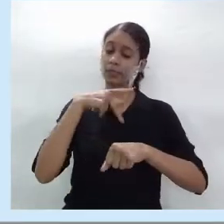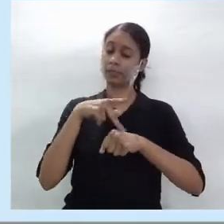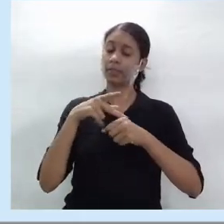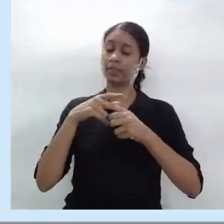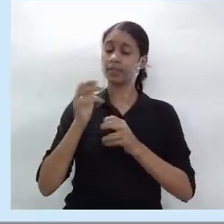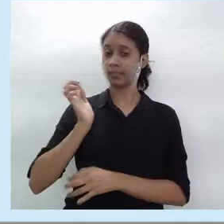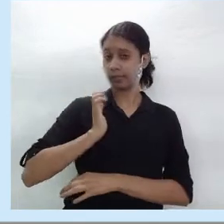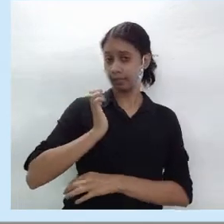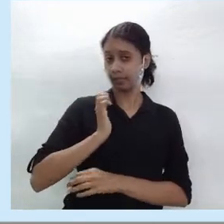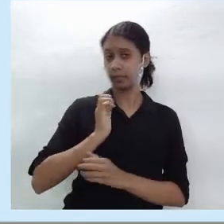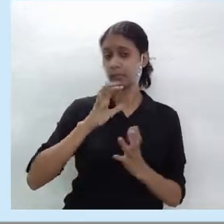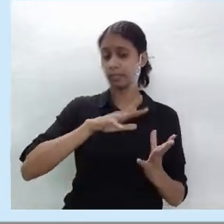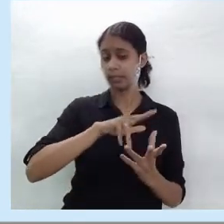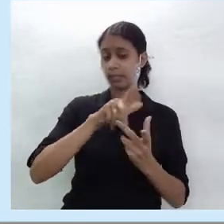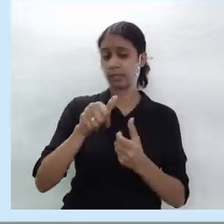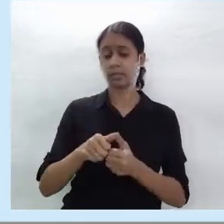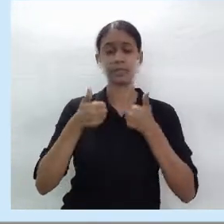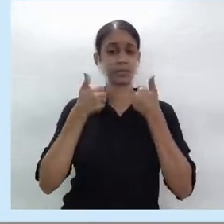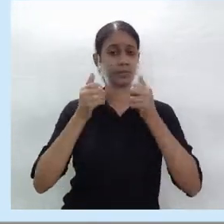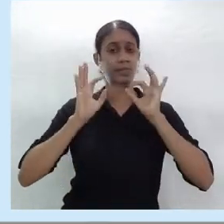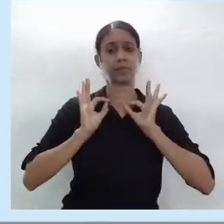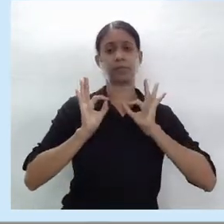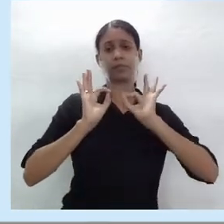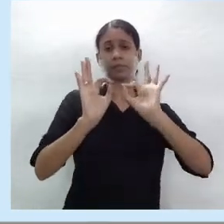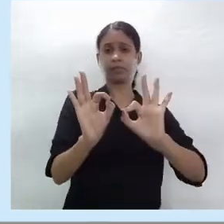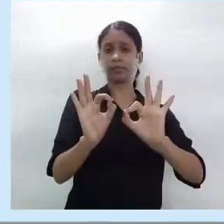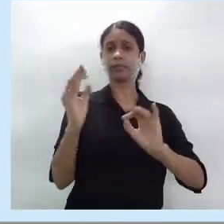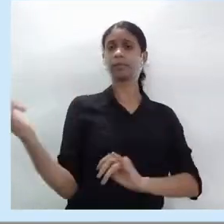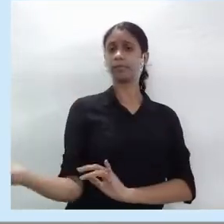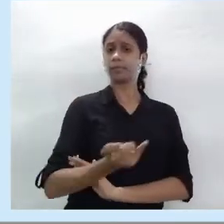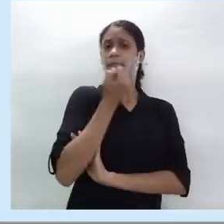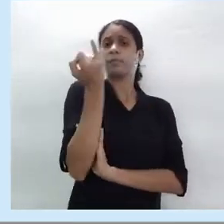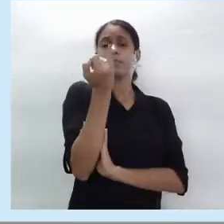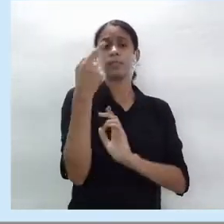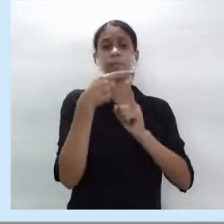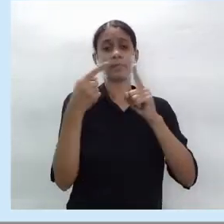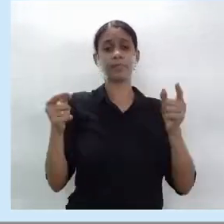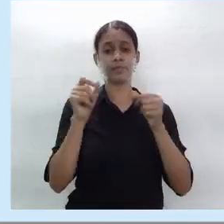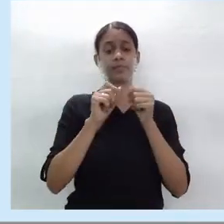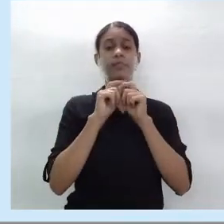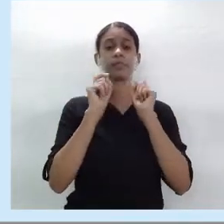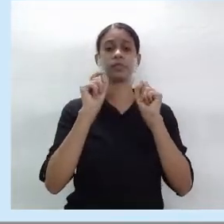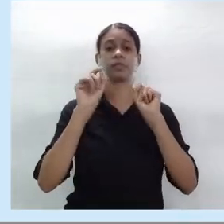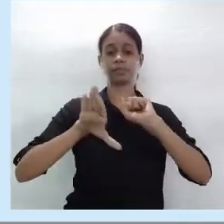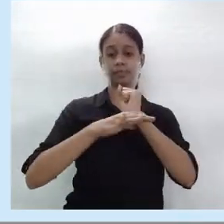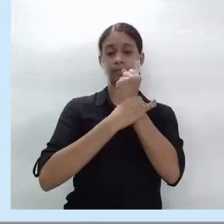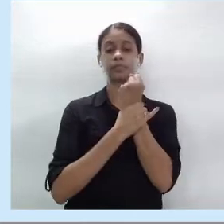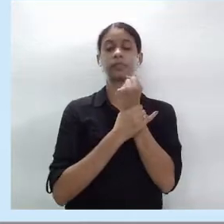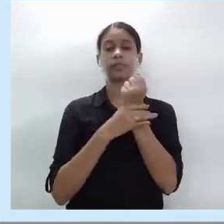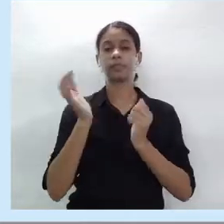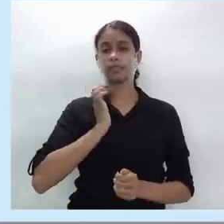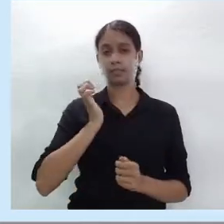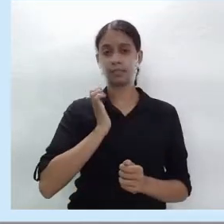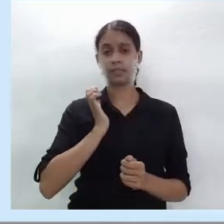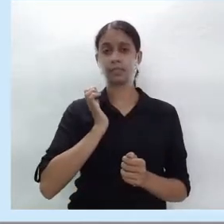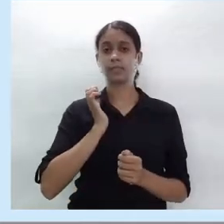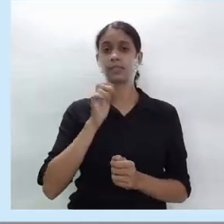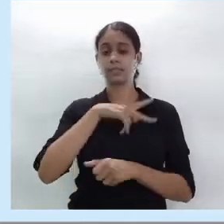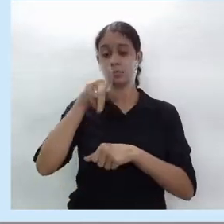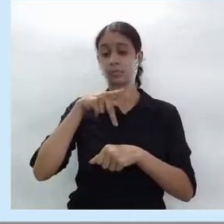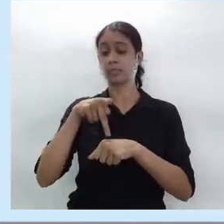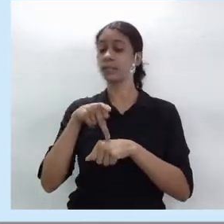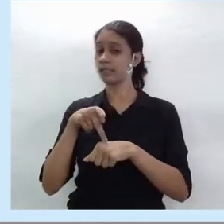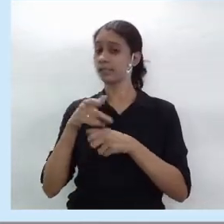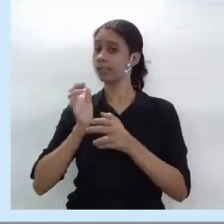a globalização é fundamental, mas ela garante a ele a riqueza. Mas nos países pobres e em